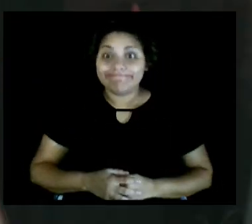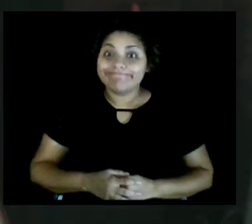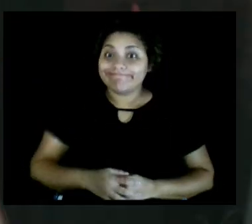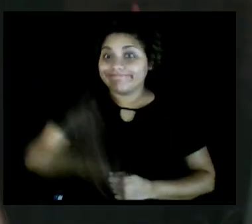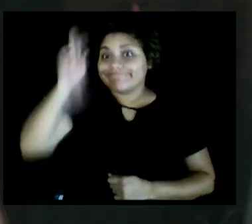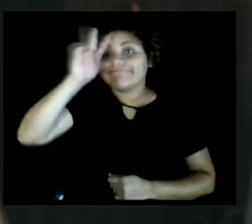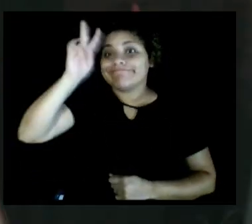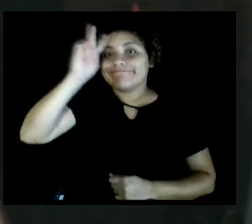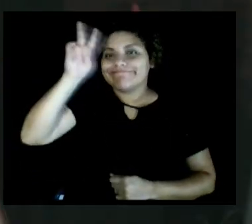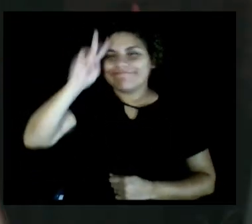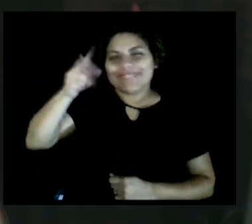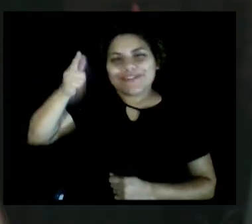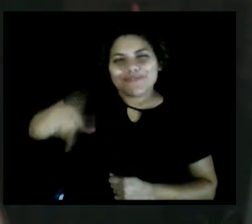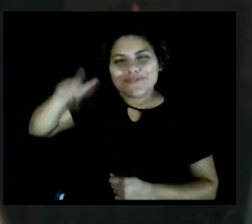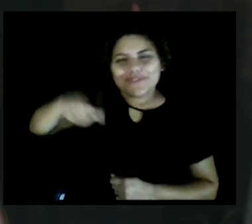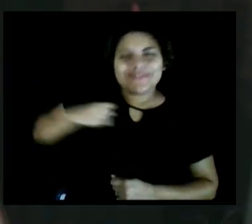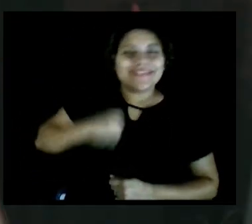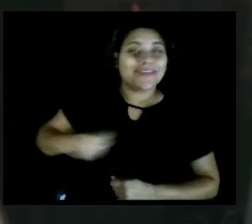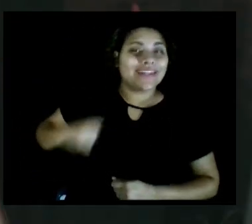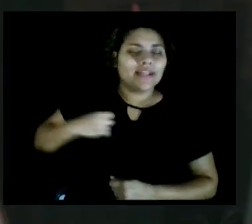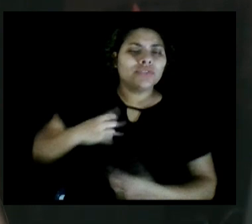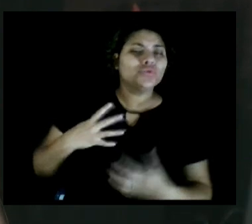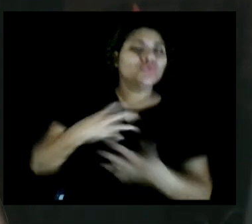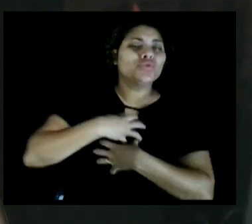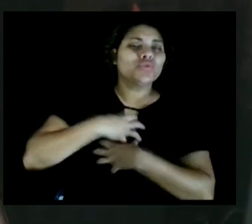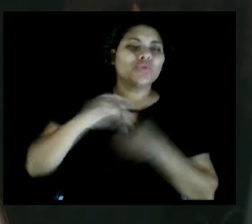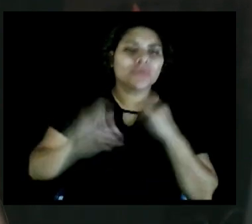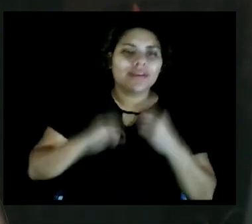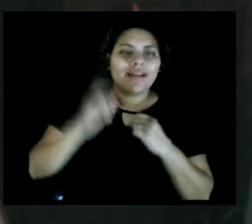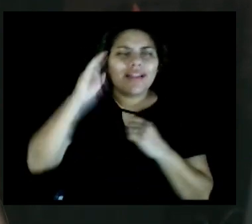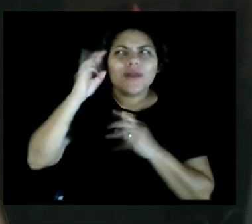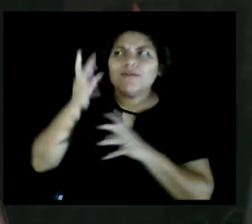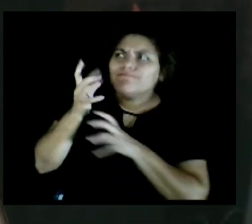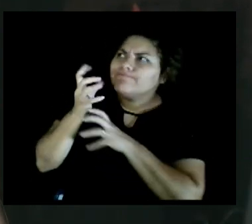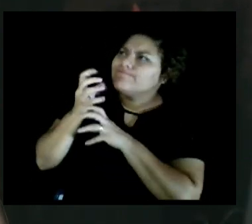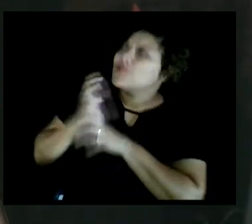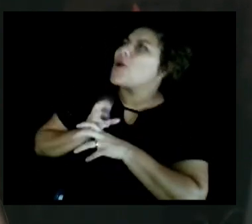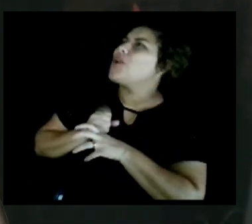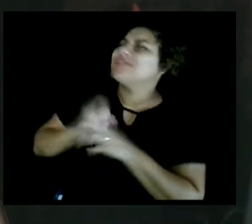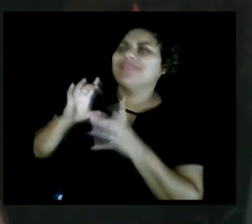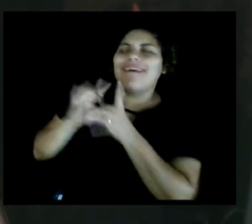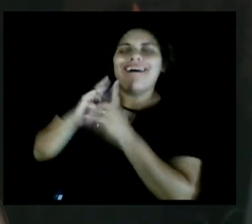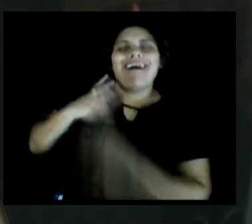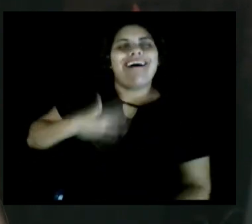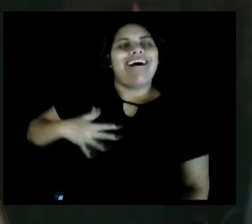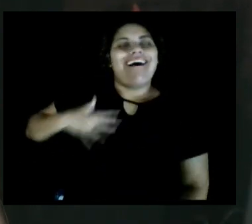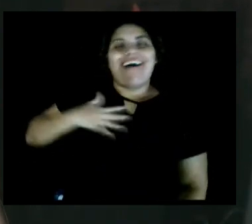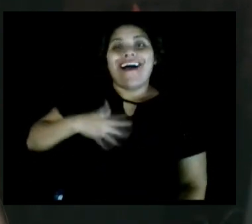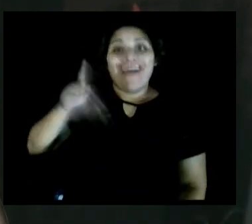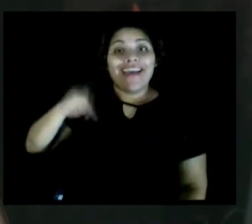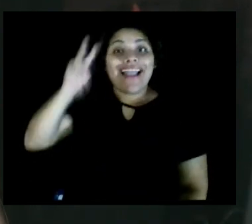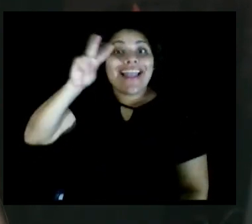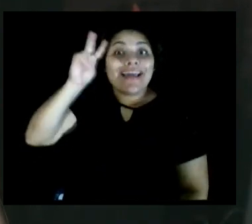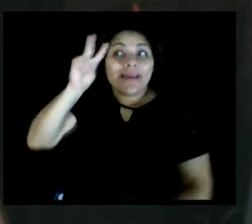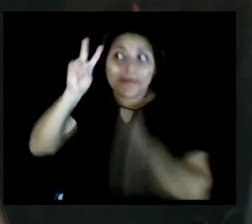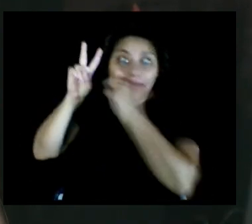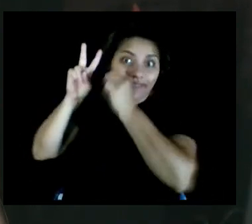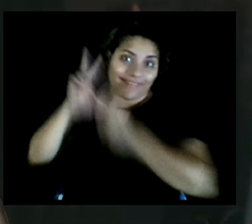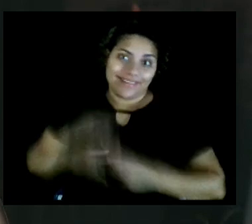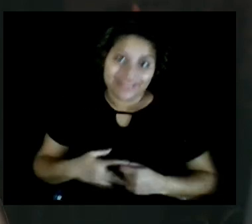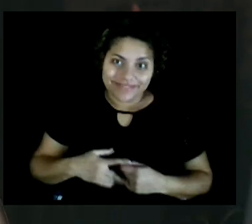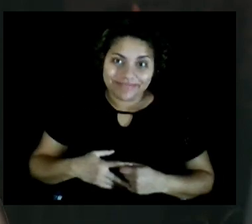envolve aí a sensação de apreço por lembranças, né? Alguns pesquisadores acreditam que a pandemia da